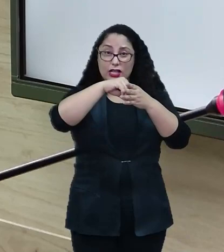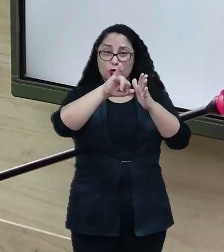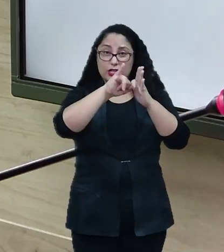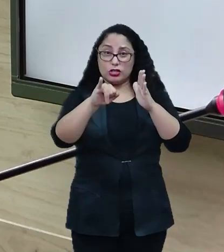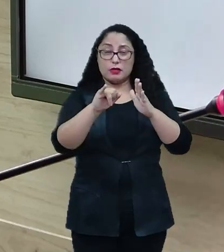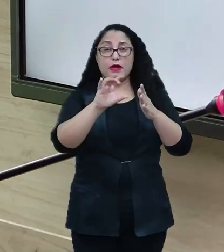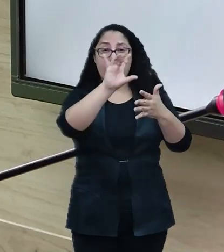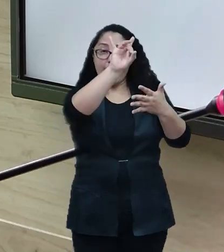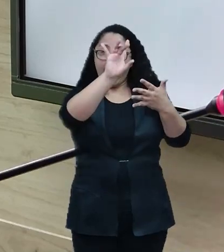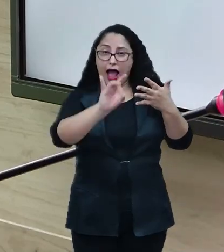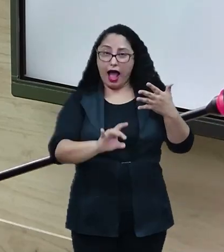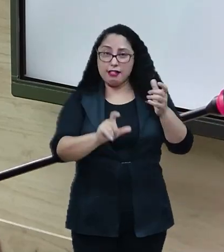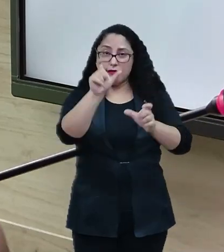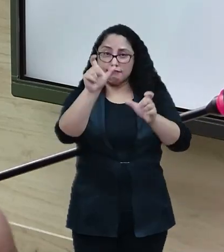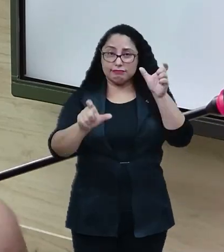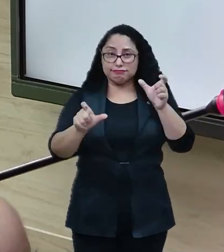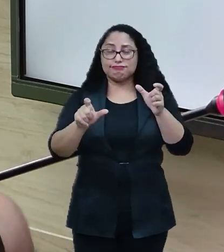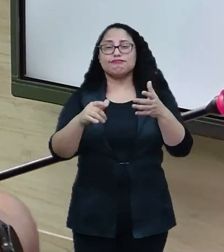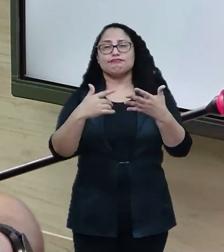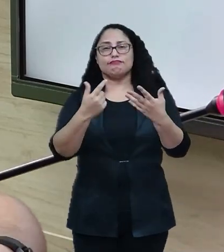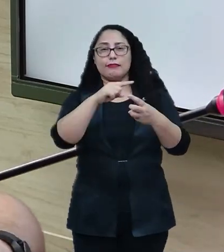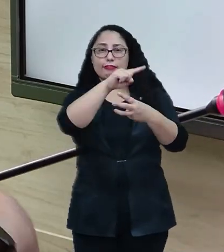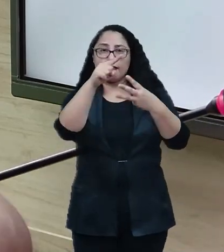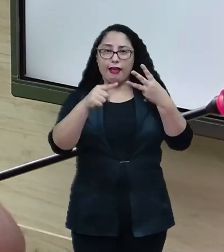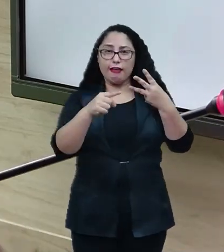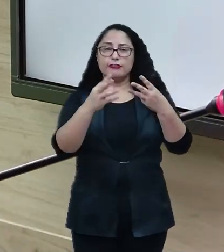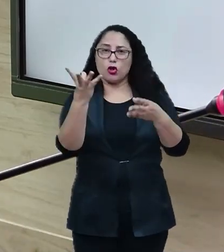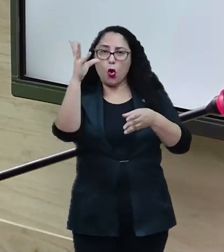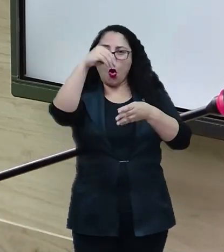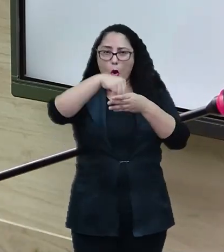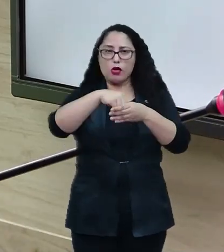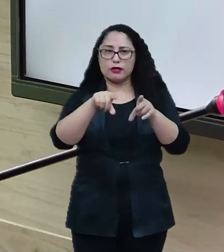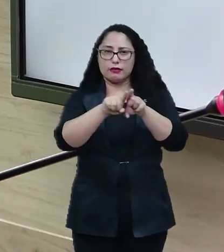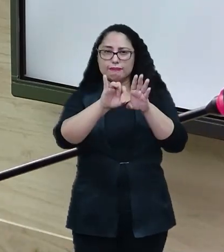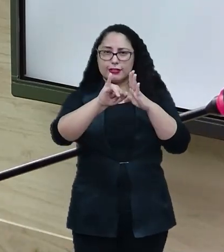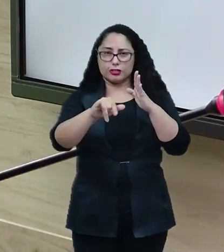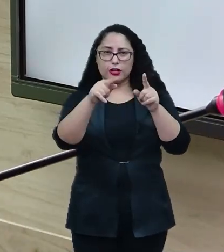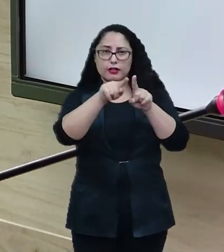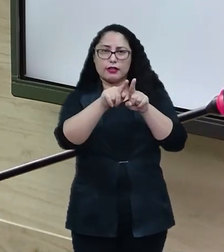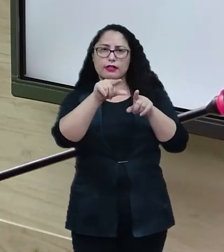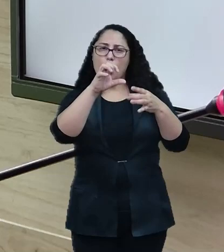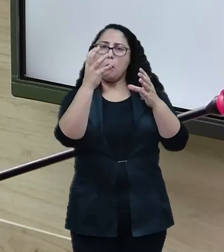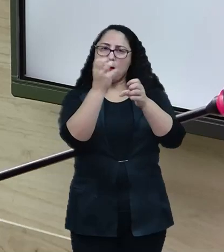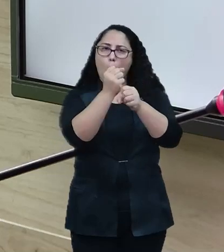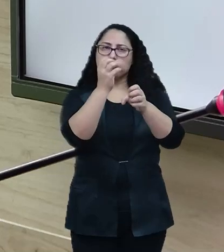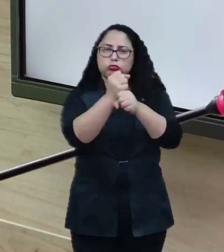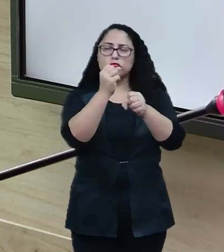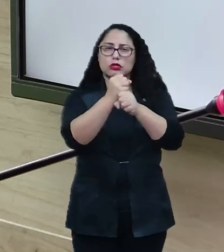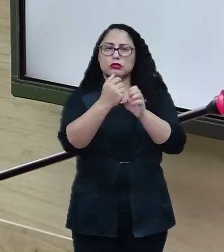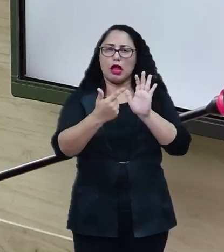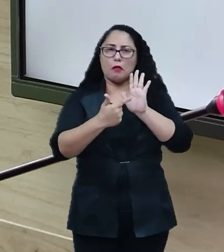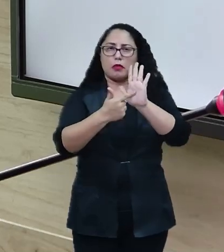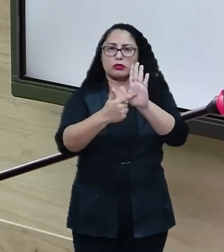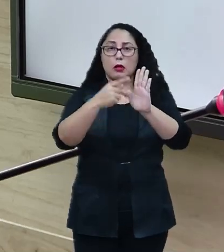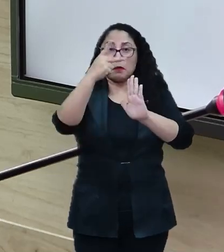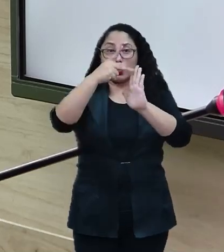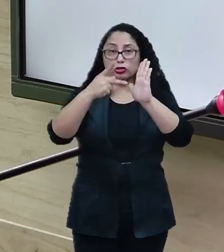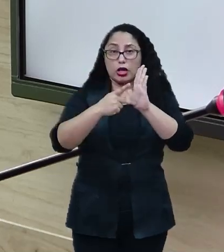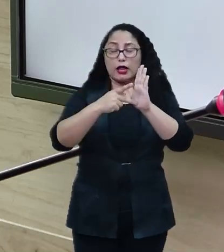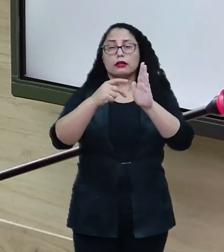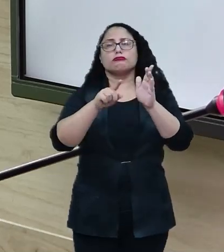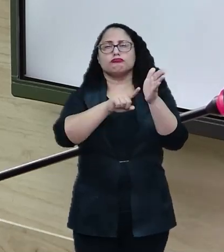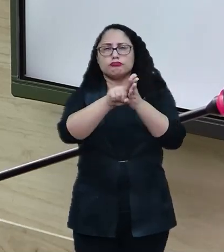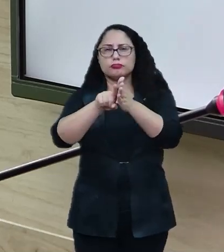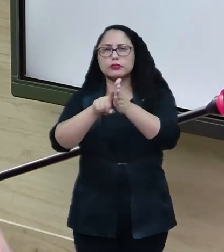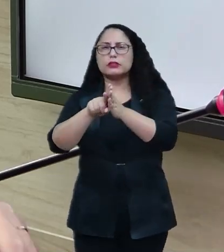Então, para cada um desses 3 critérios que eu coloquei, né, tem uma pontuação. Se ele apresentar um projeto de pesquisa, ele tem